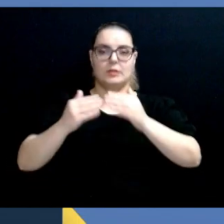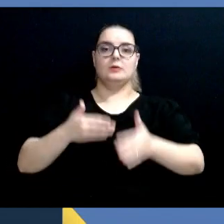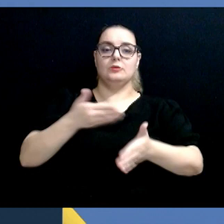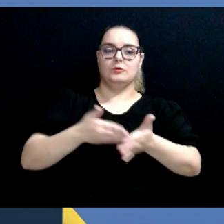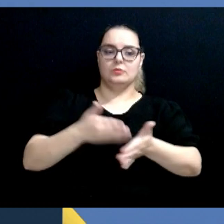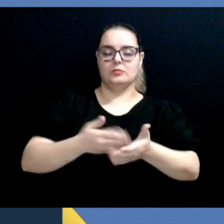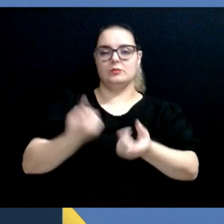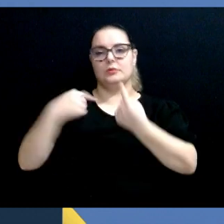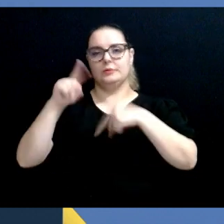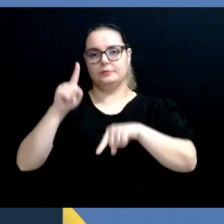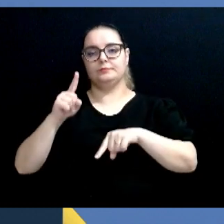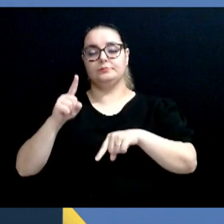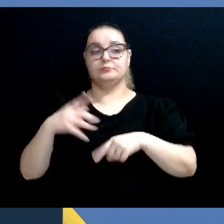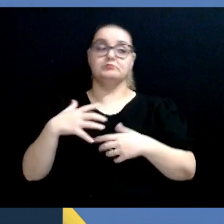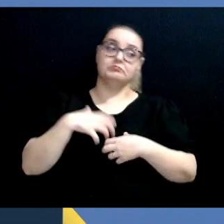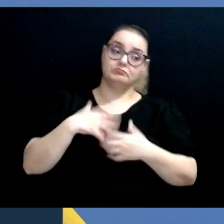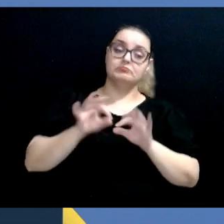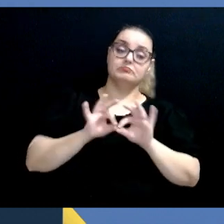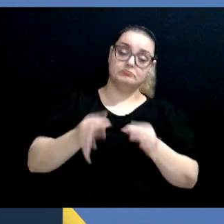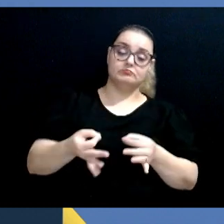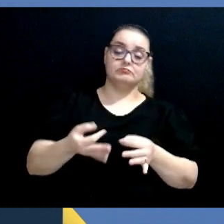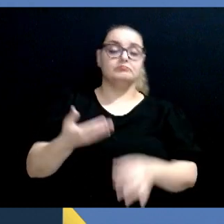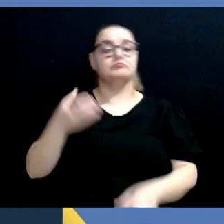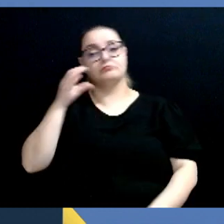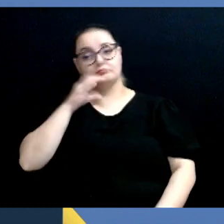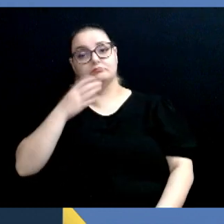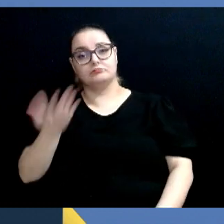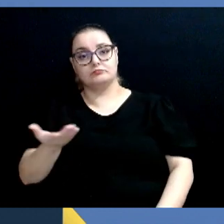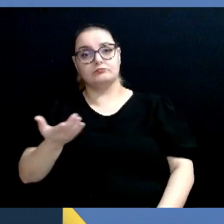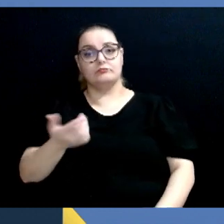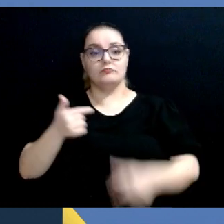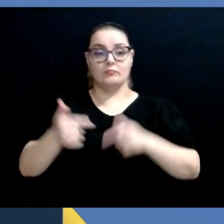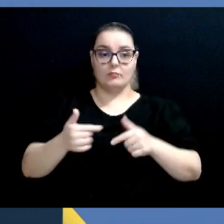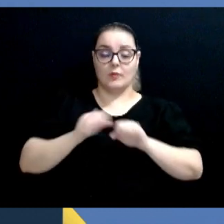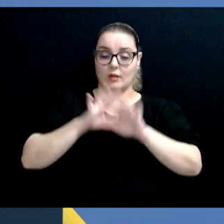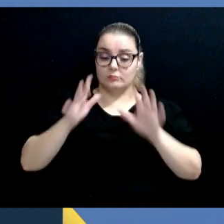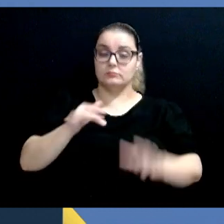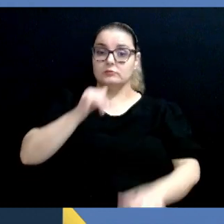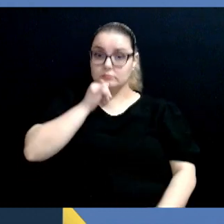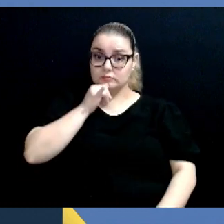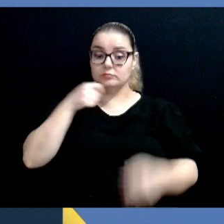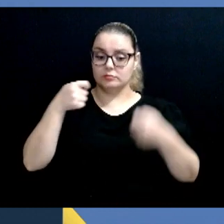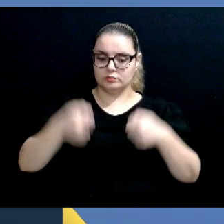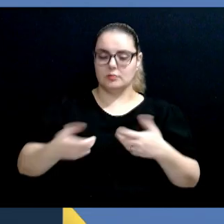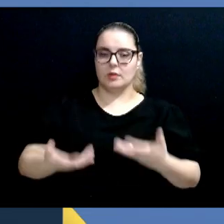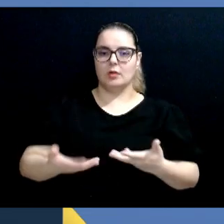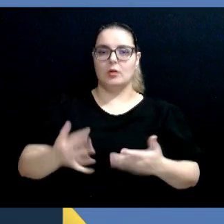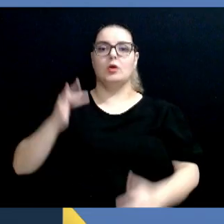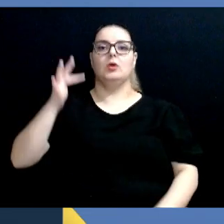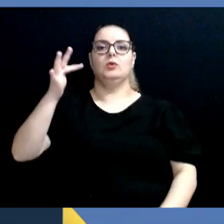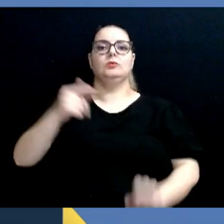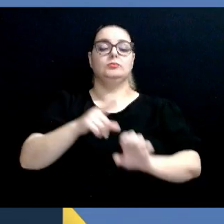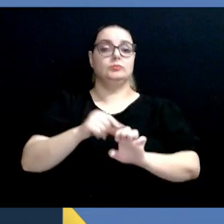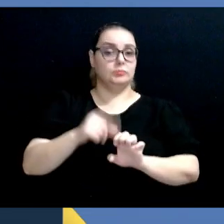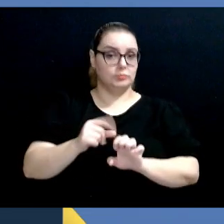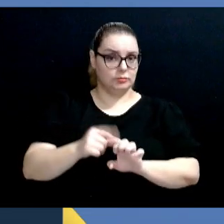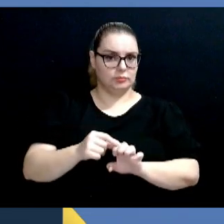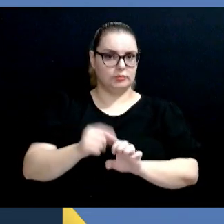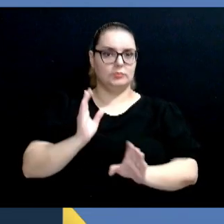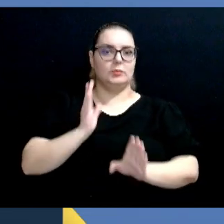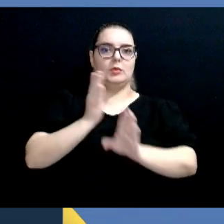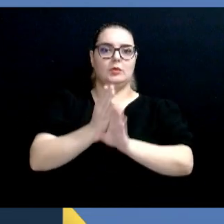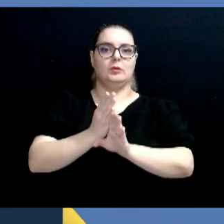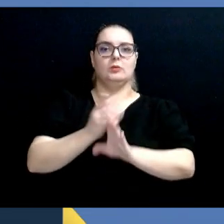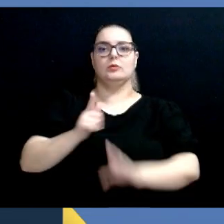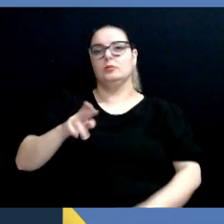e mentalidade empreendedora, identificando e descrevendo as competências necessárias para ultrapassar